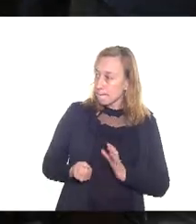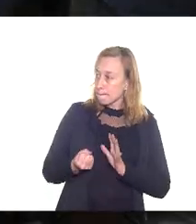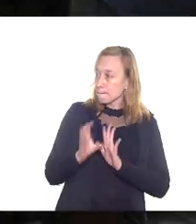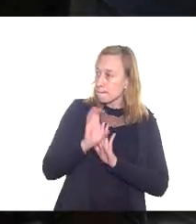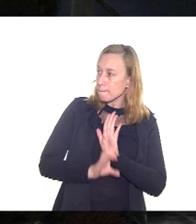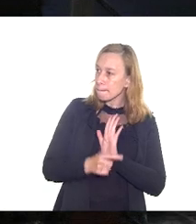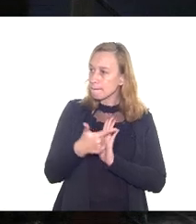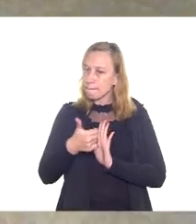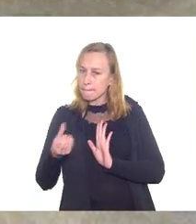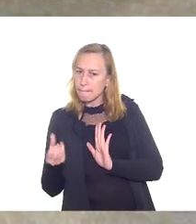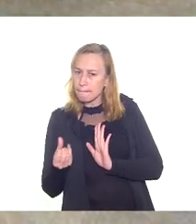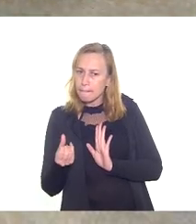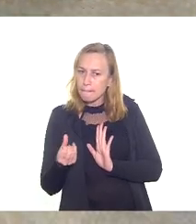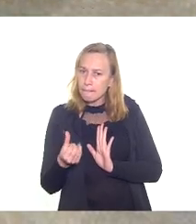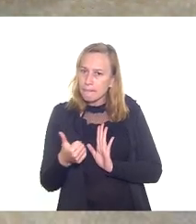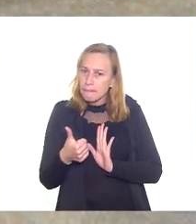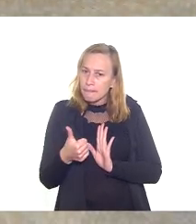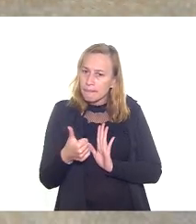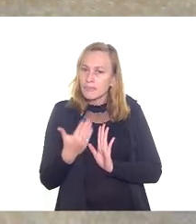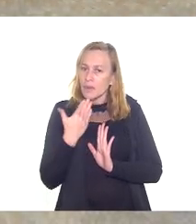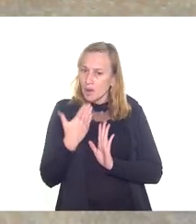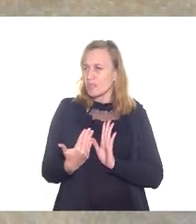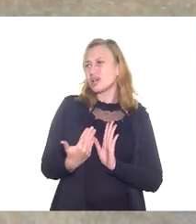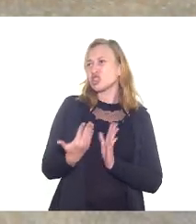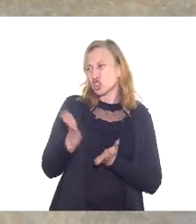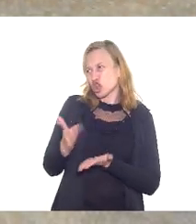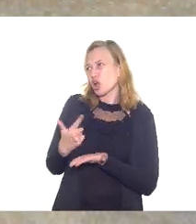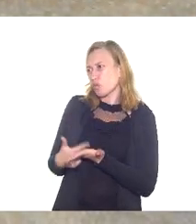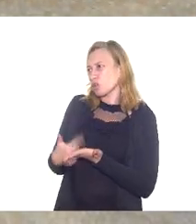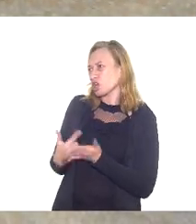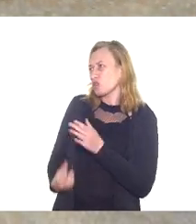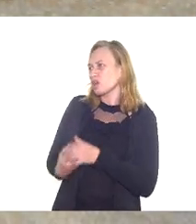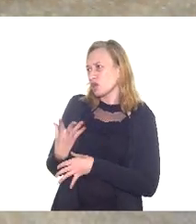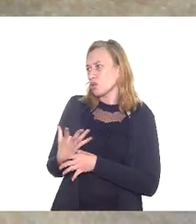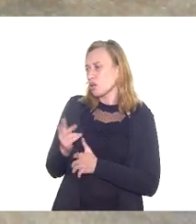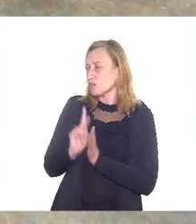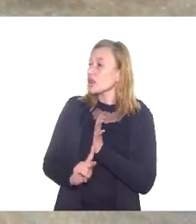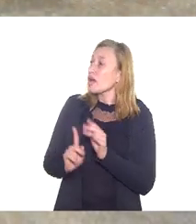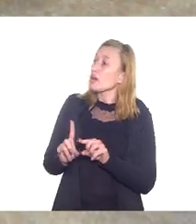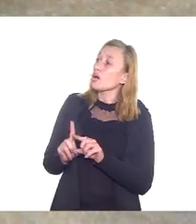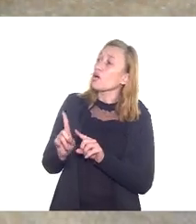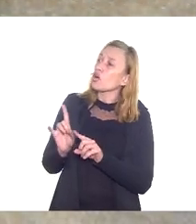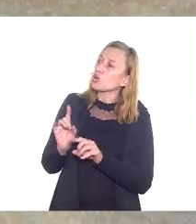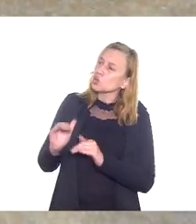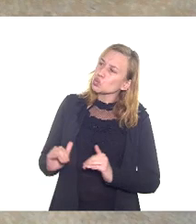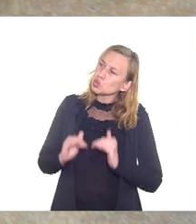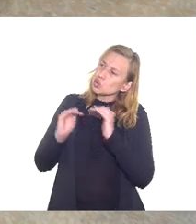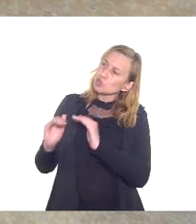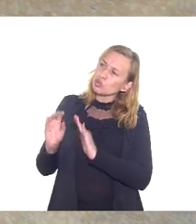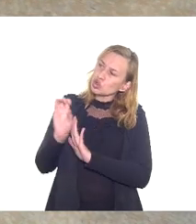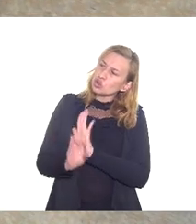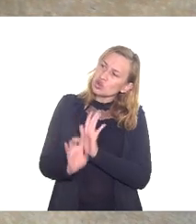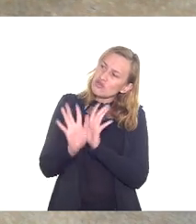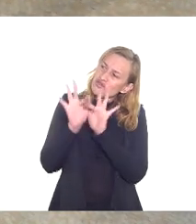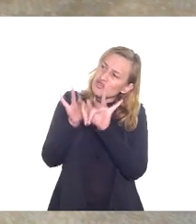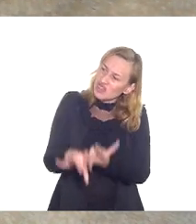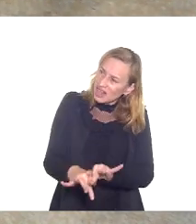agora. Eu queria só pedir a Vossa Excelência, eu já combinei com o autor, porque o substitutivo